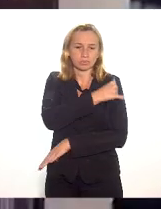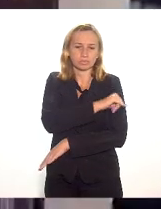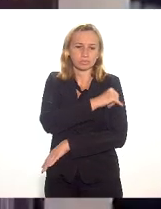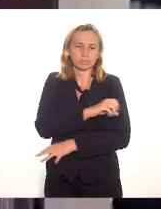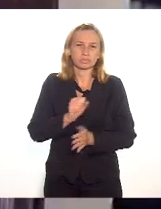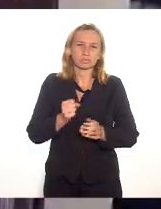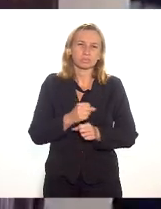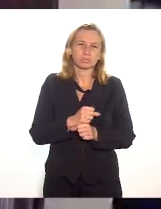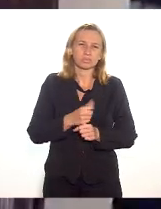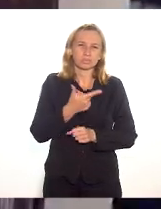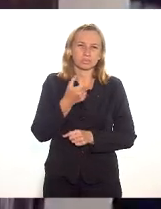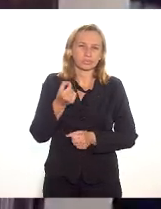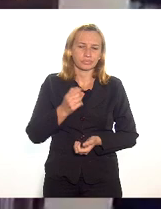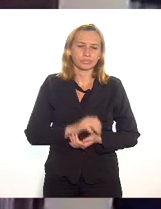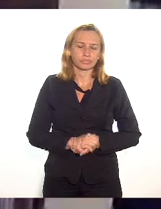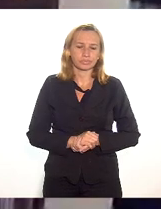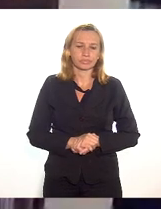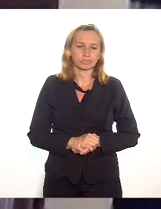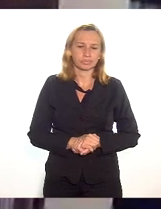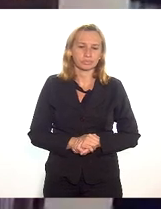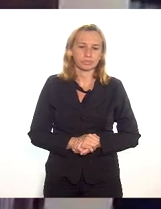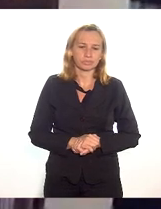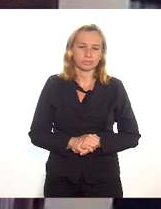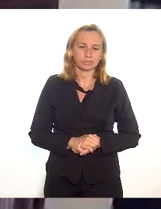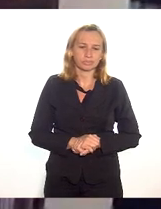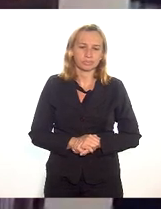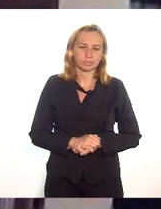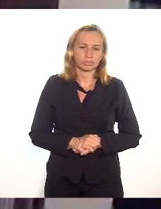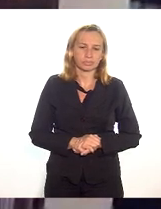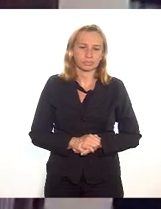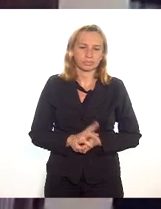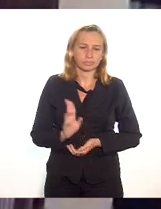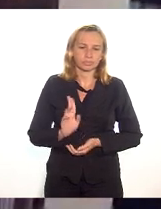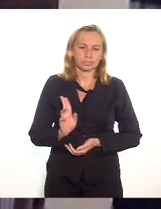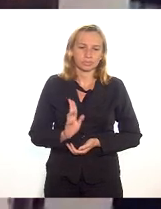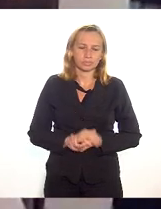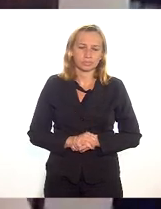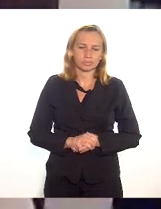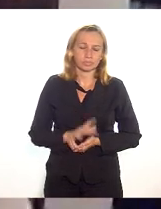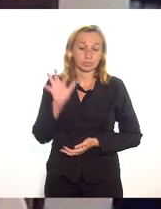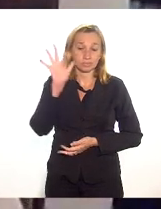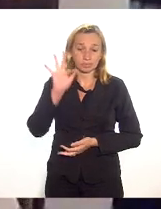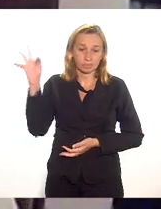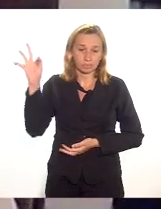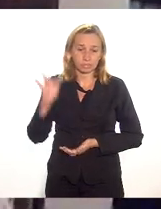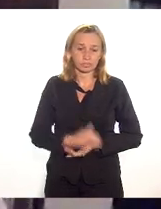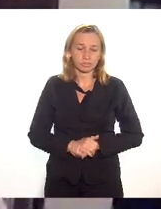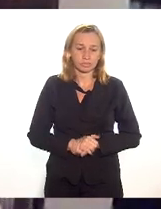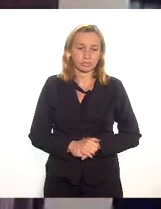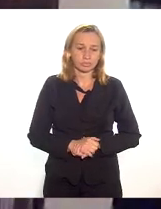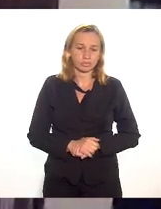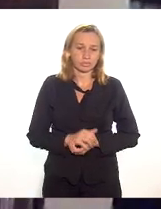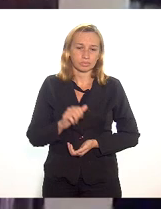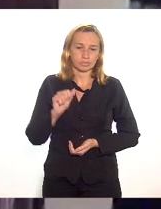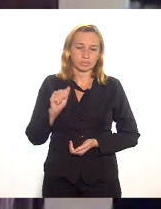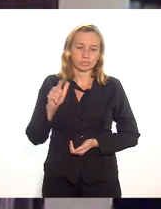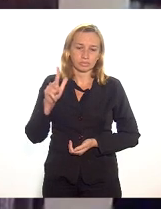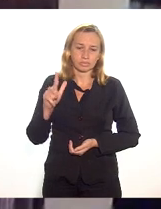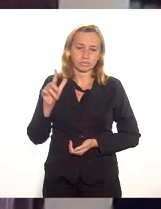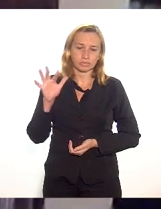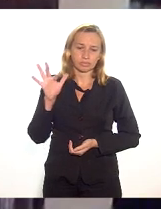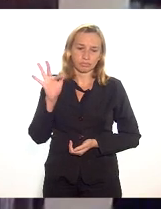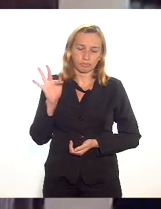20. E esse urbanista era o francês Alfred